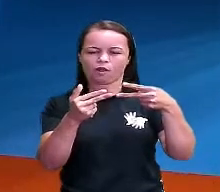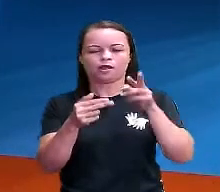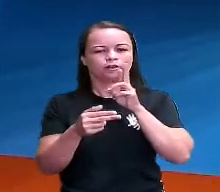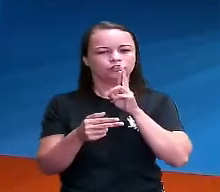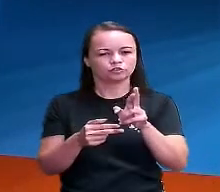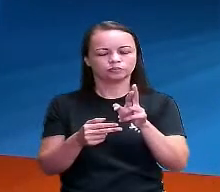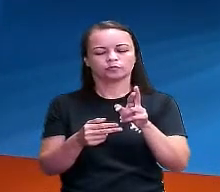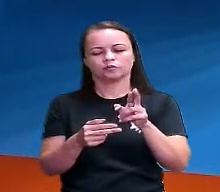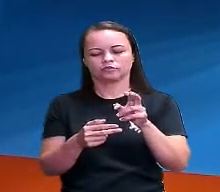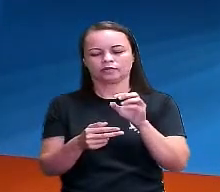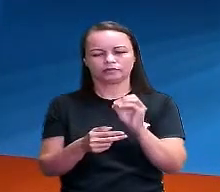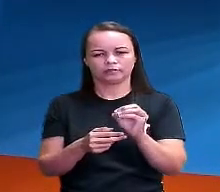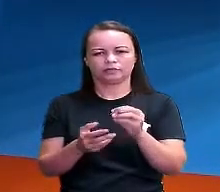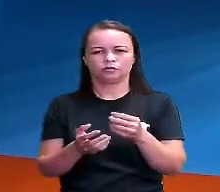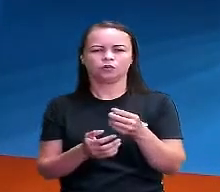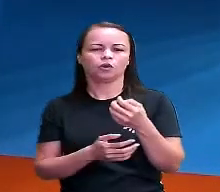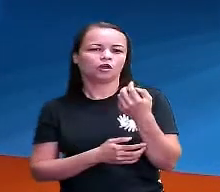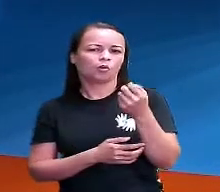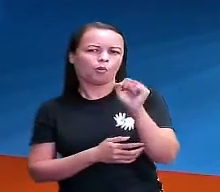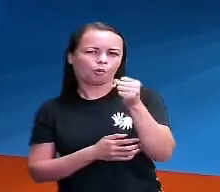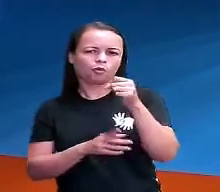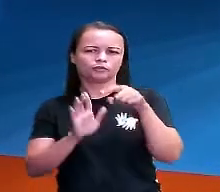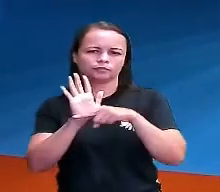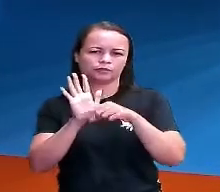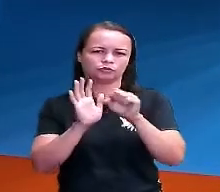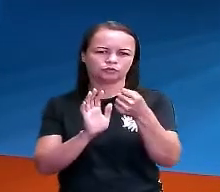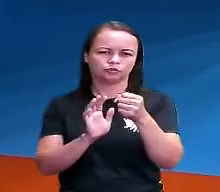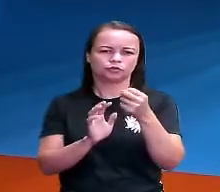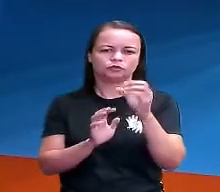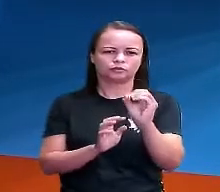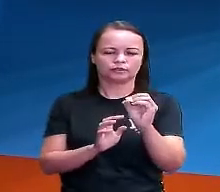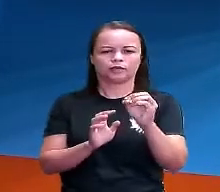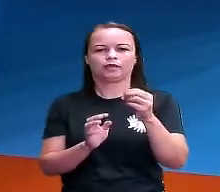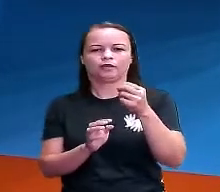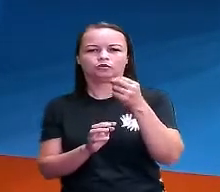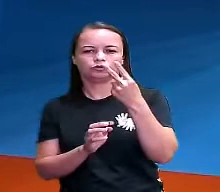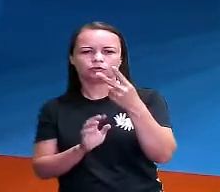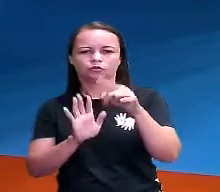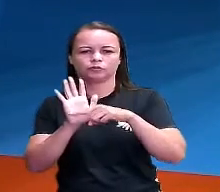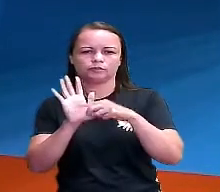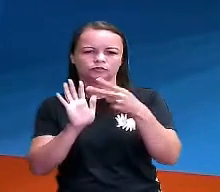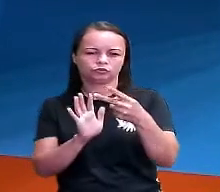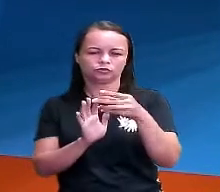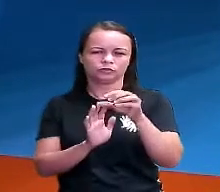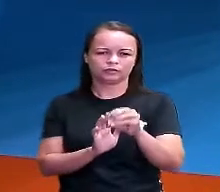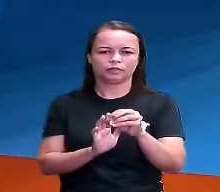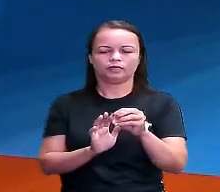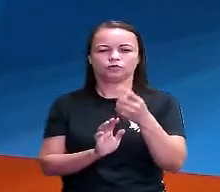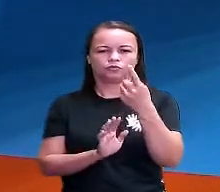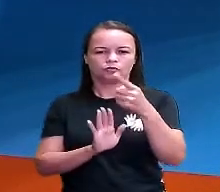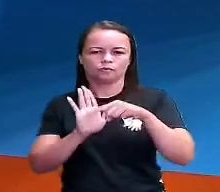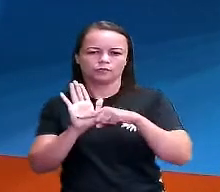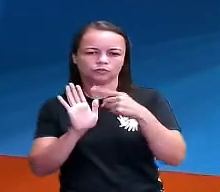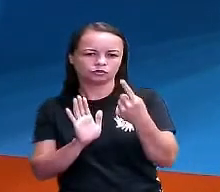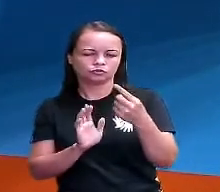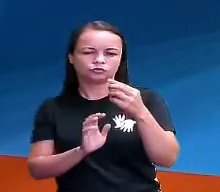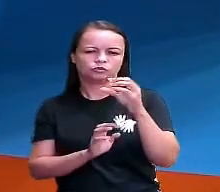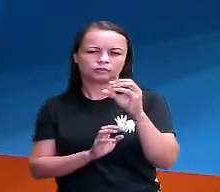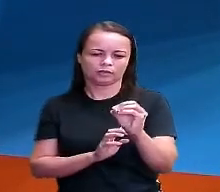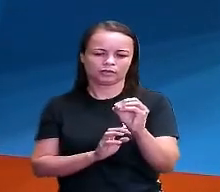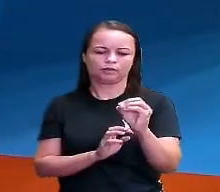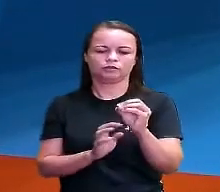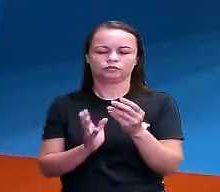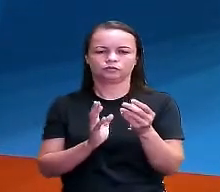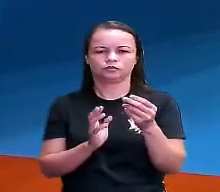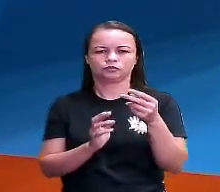8 menos 8, 0. 2 menos 2, 0. 1 menos 1, 0. Tá certo? Então, quando os dois termos são